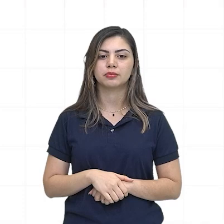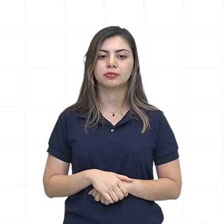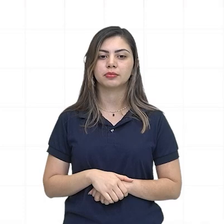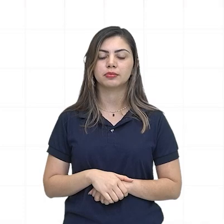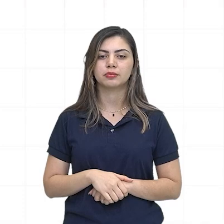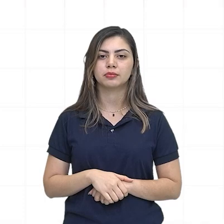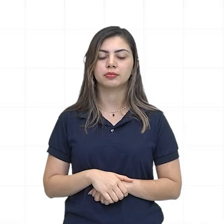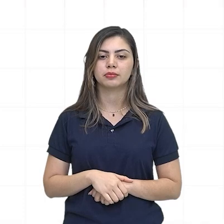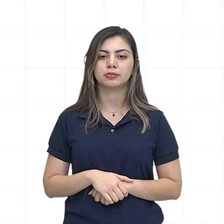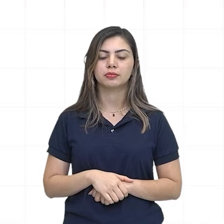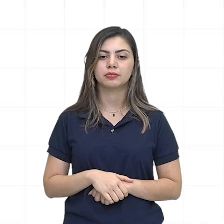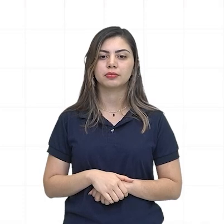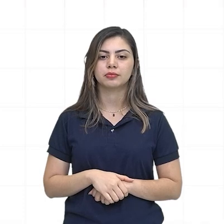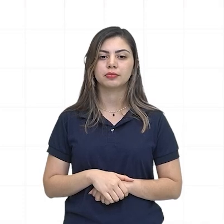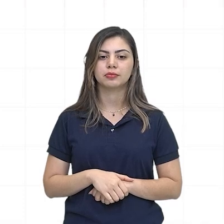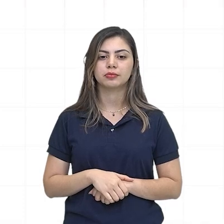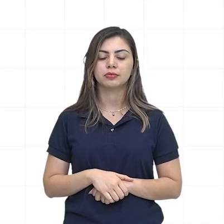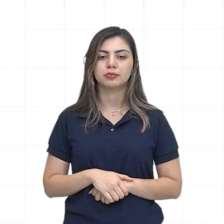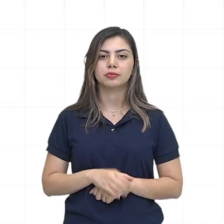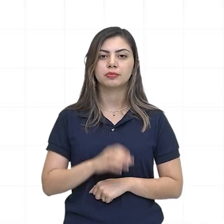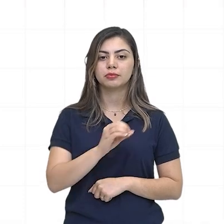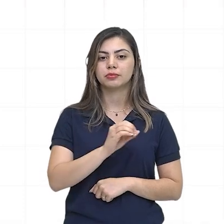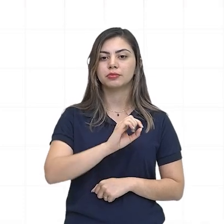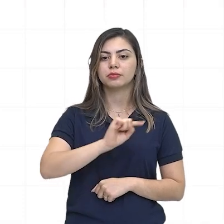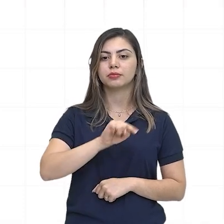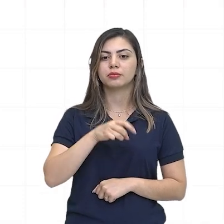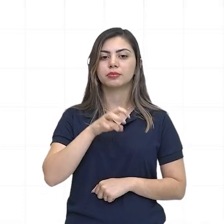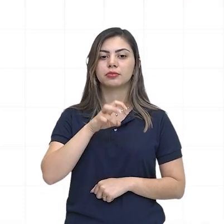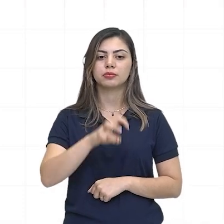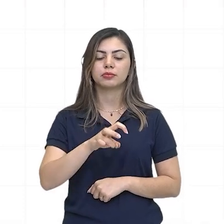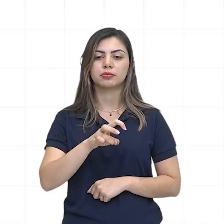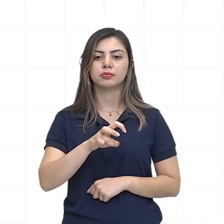A gente vai pegar 0,5, elevar ao quadrado,